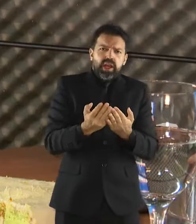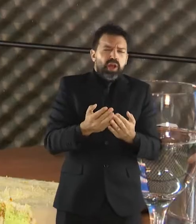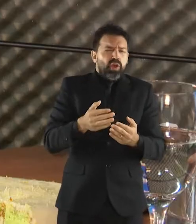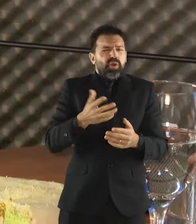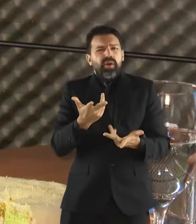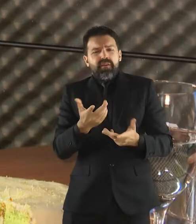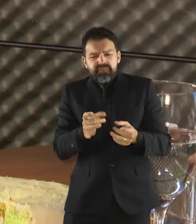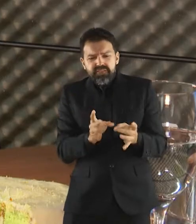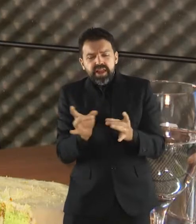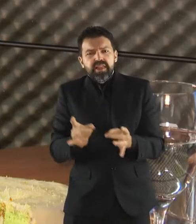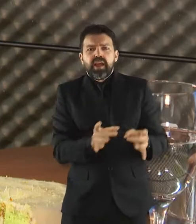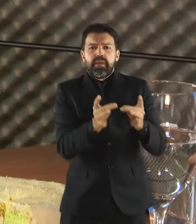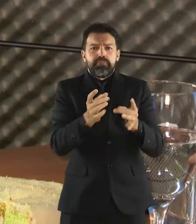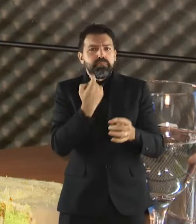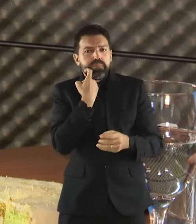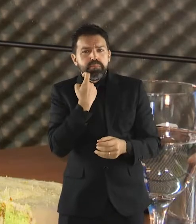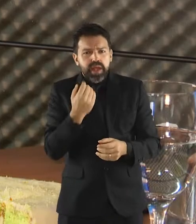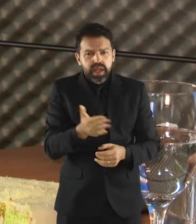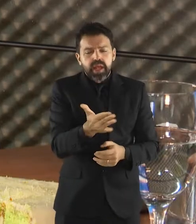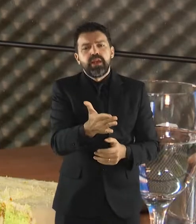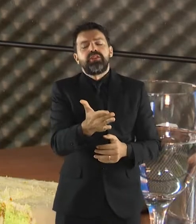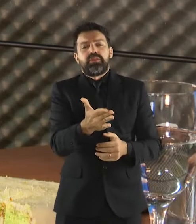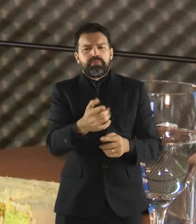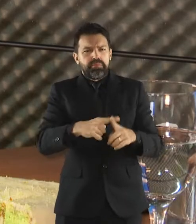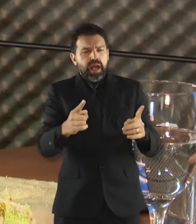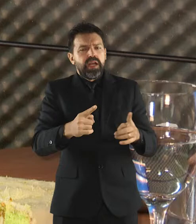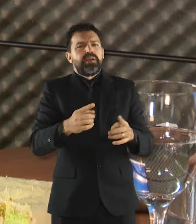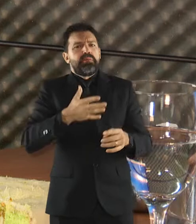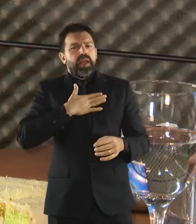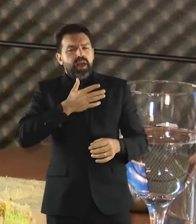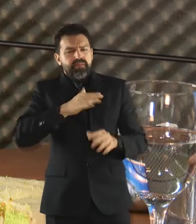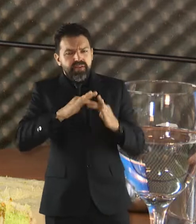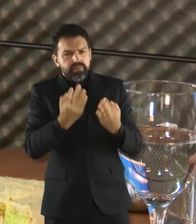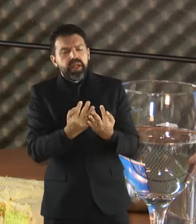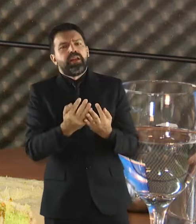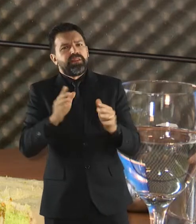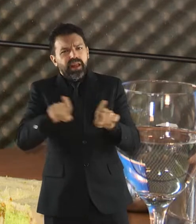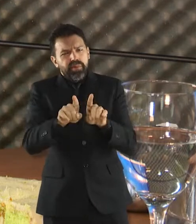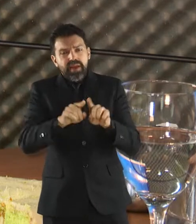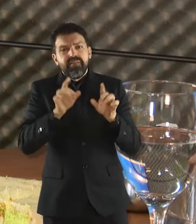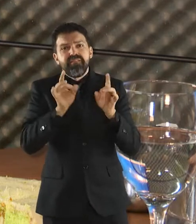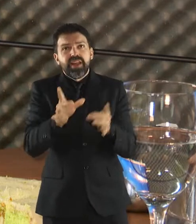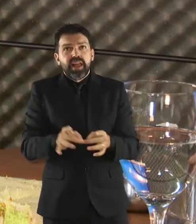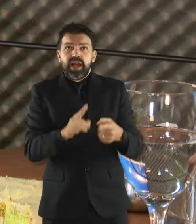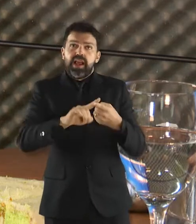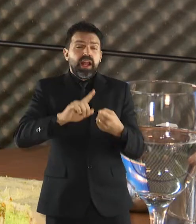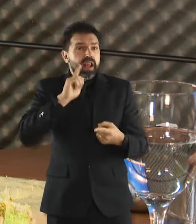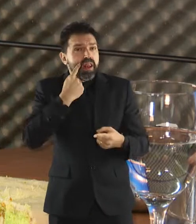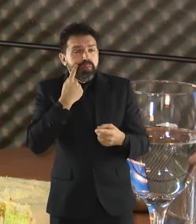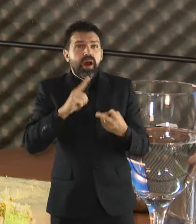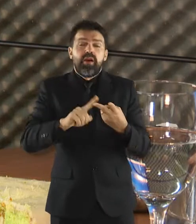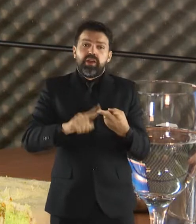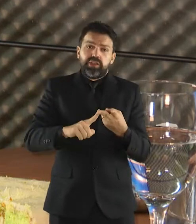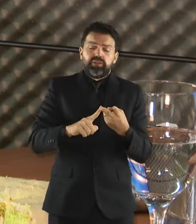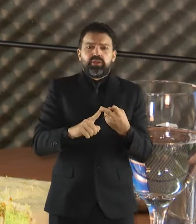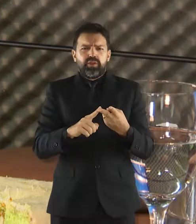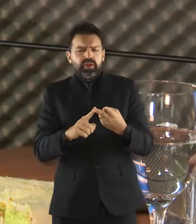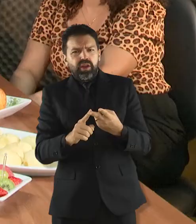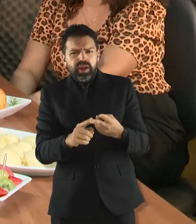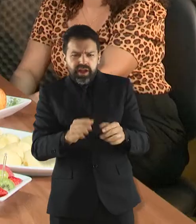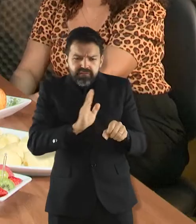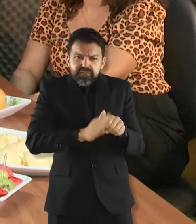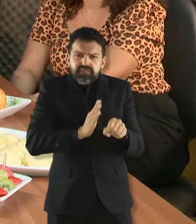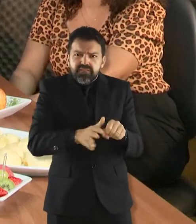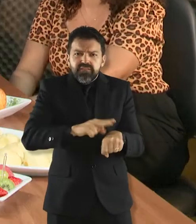minha mãe também foi procurar fazer outras coisas, né? Então, assim, a gente vendeu limão, cheiro verde, entregamos pudim, lanche,